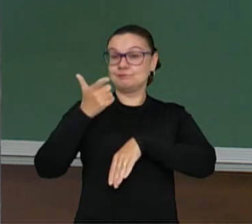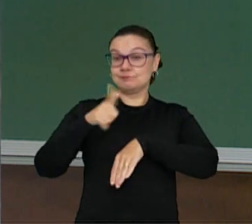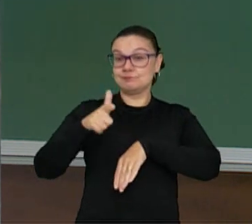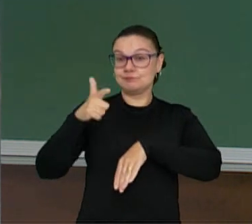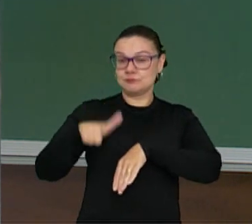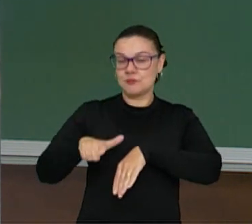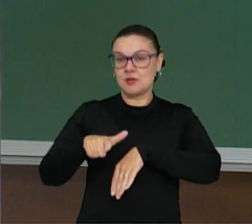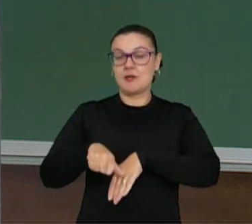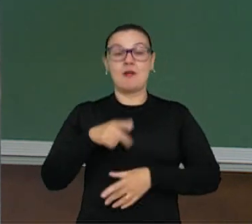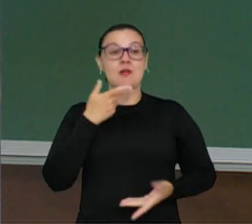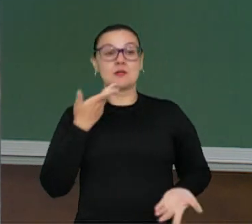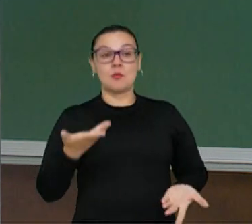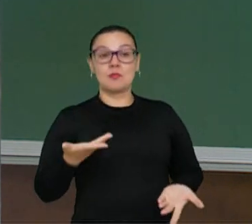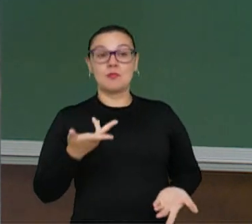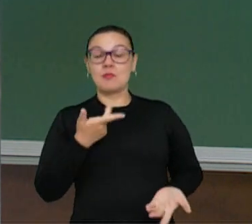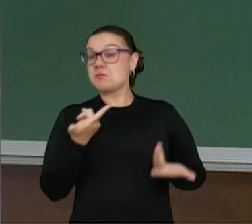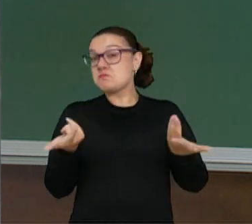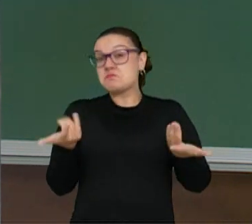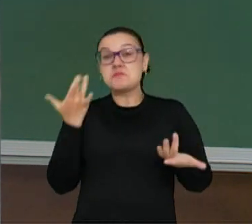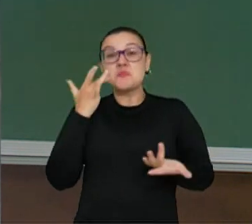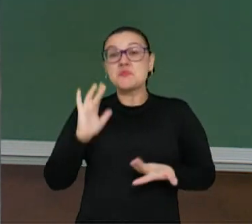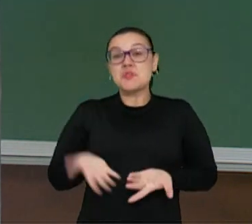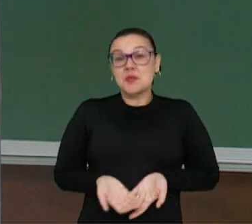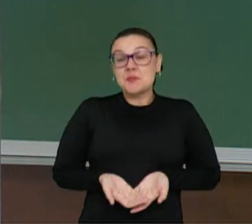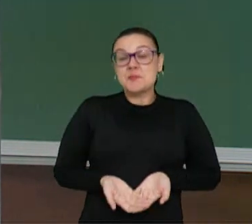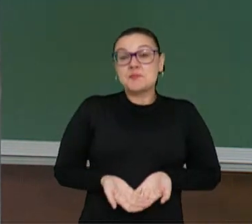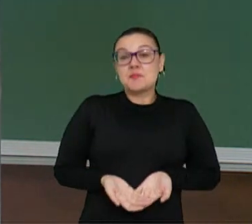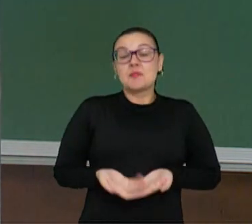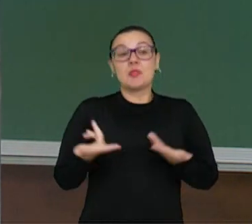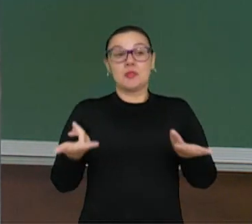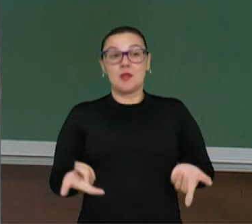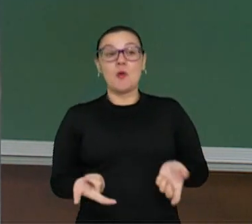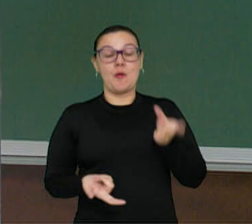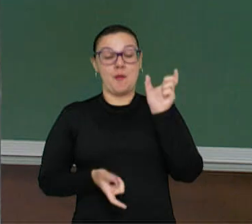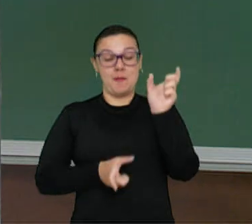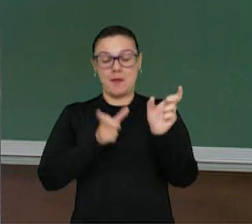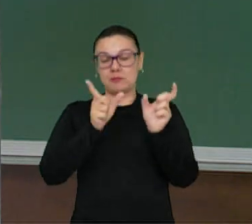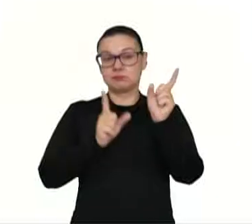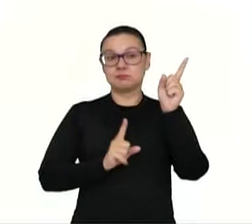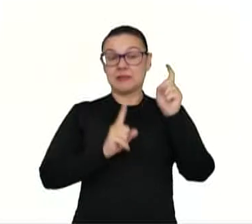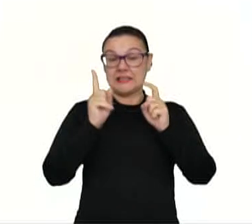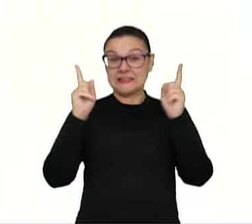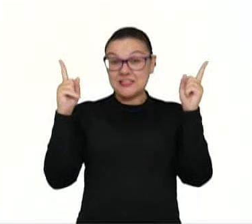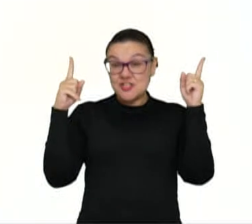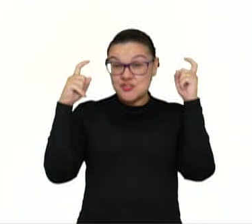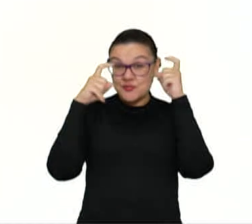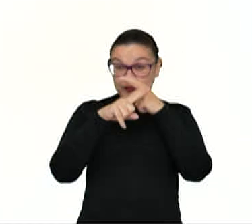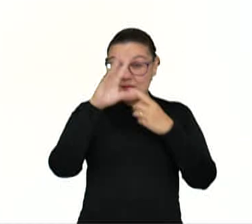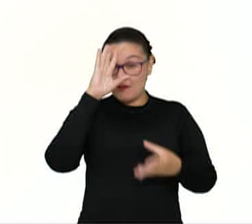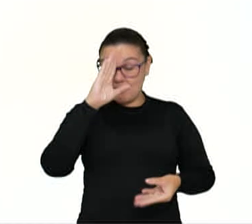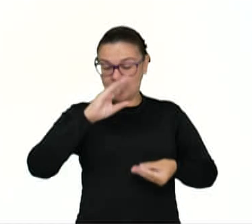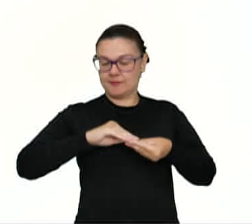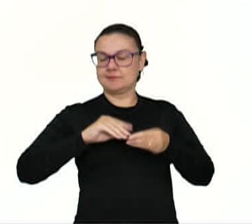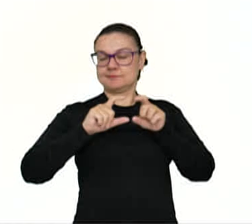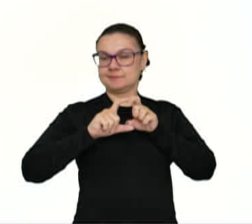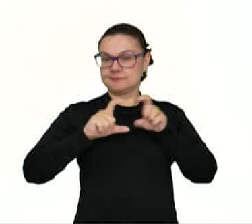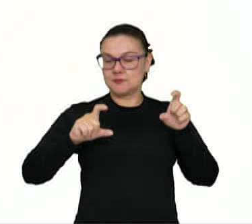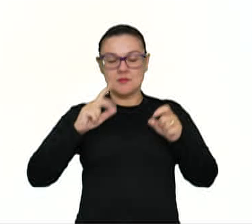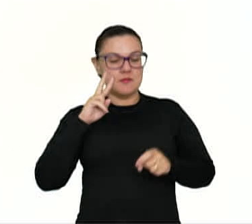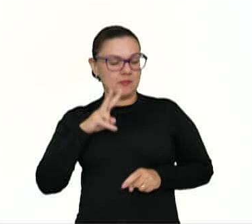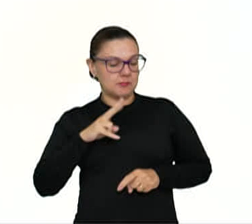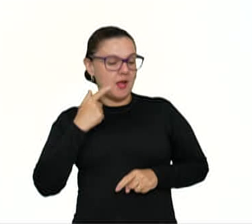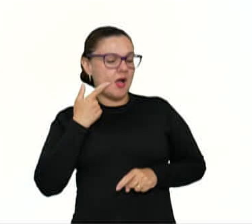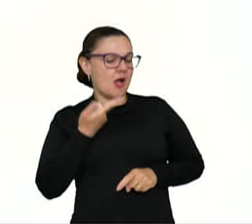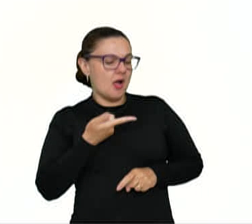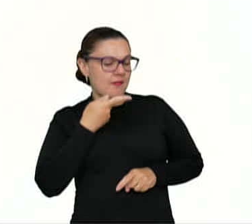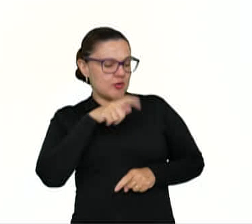que é uma indeterminação de sentido, as palavras ou expressões que dificultam a compreensão do enunciado. Você pensa que está